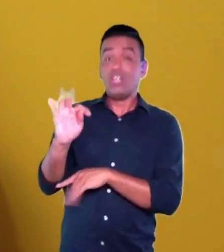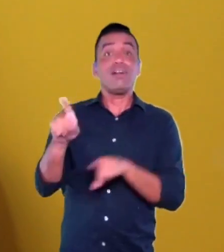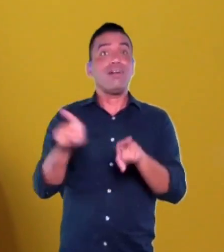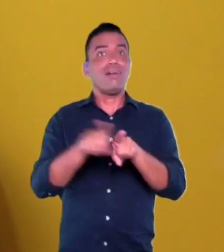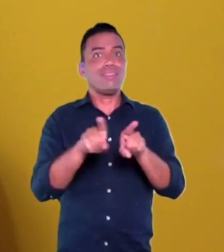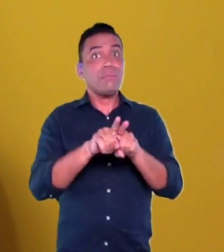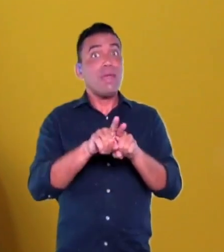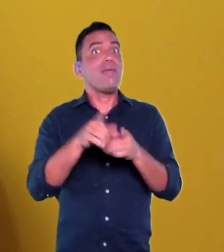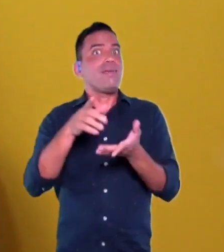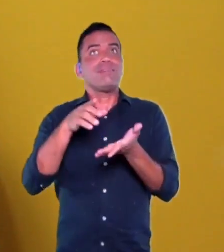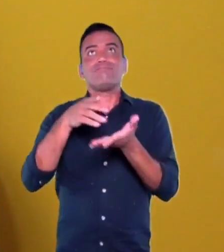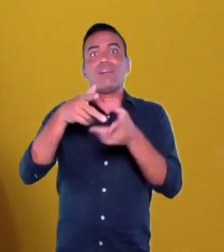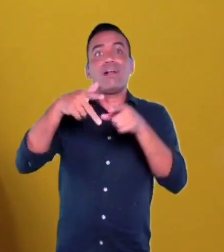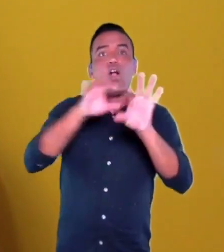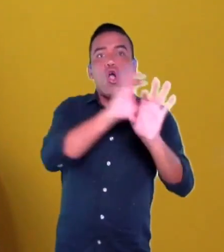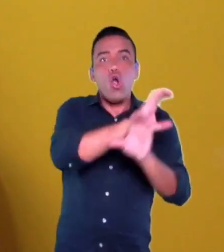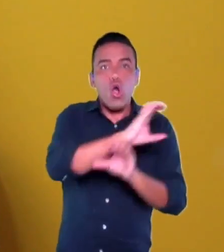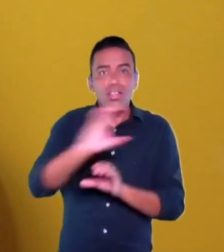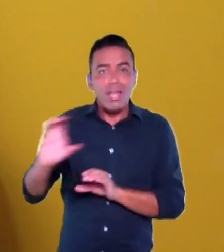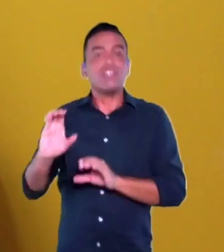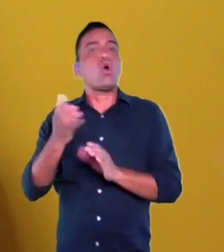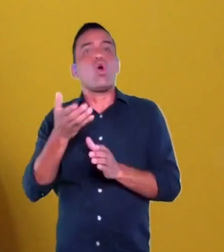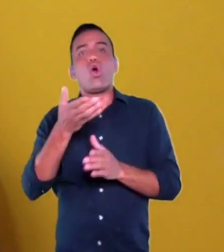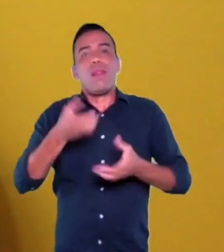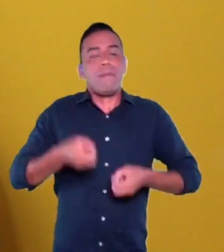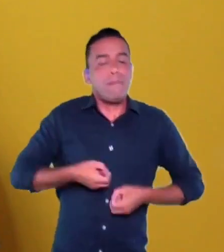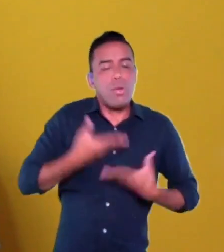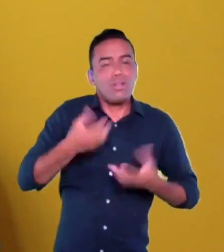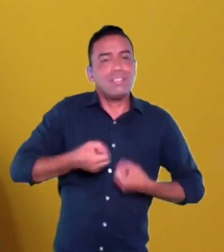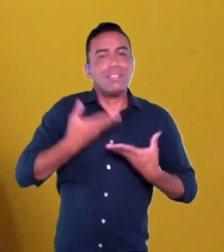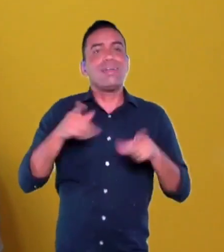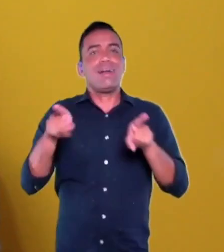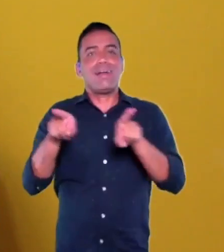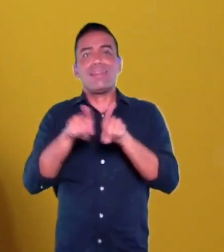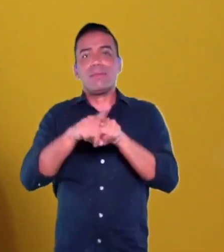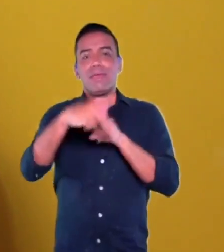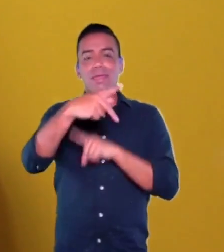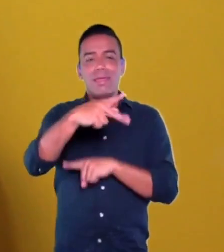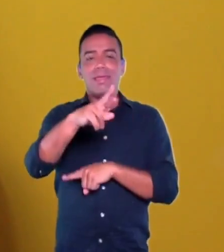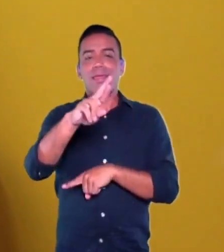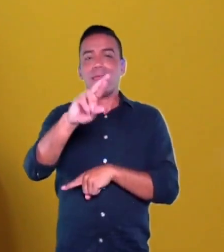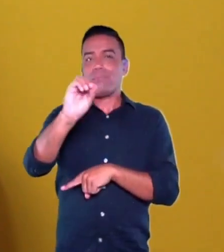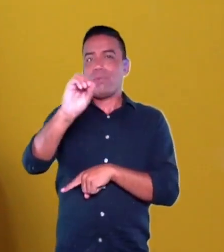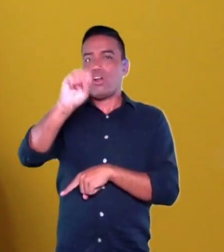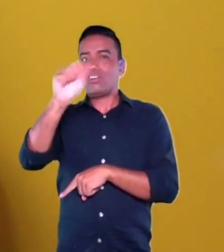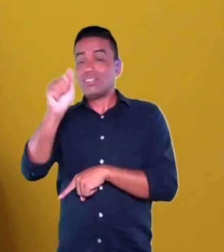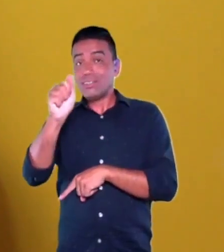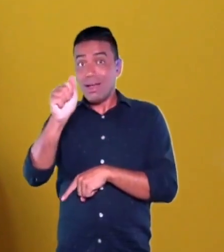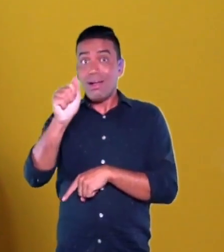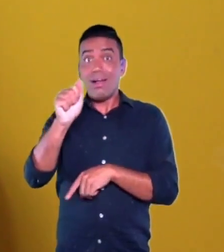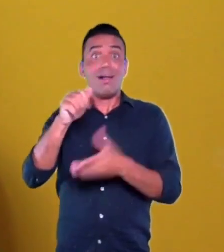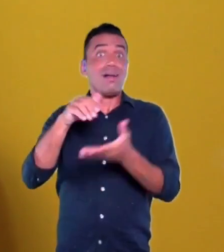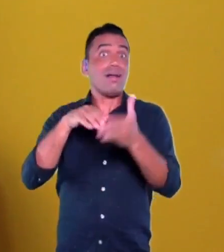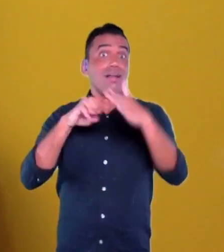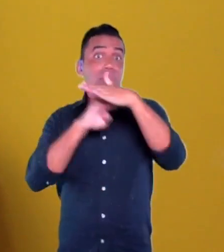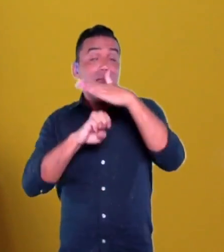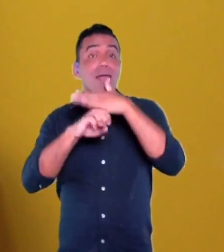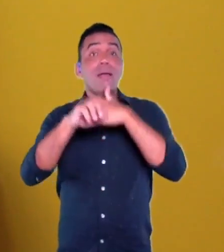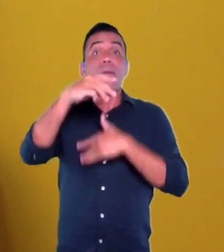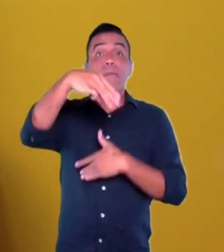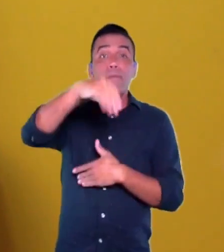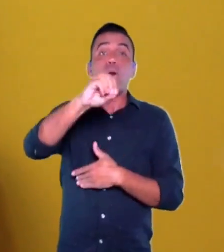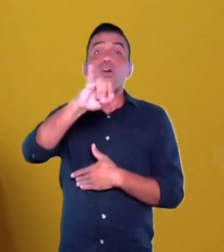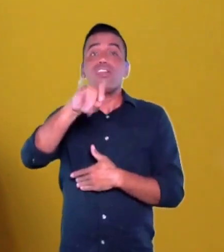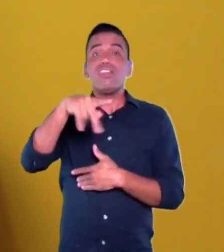editora e coordenadora de coleções de poesia e prosa para editoras como Moinhos, Peirópolis e a